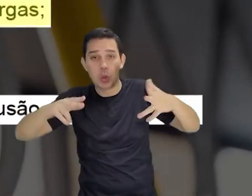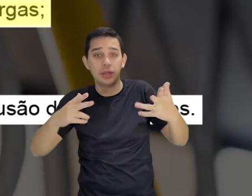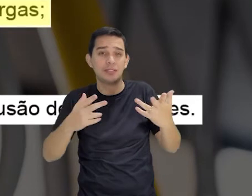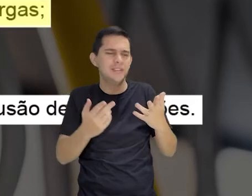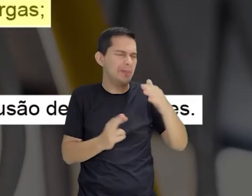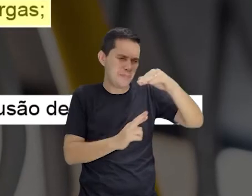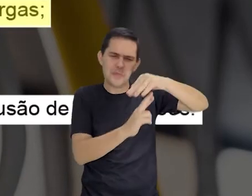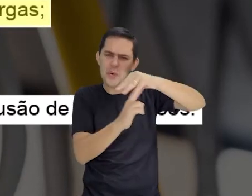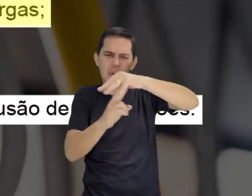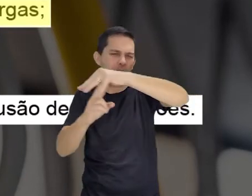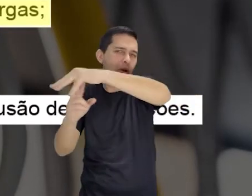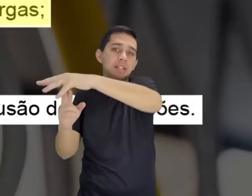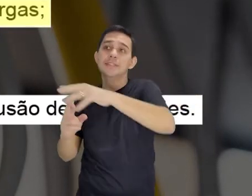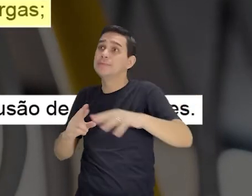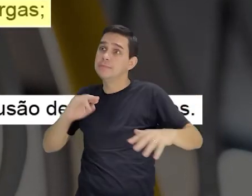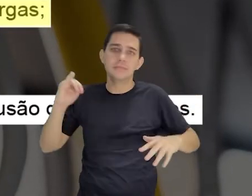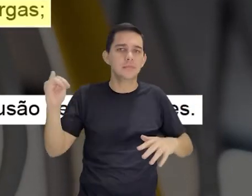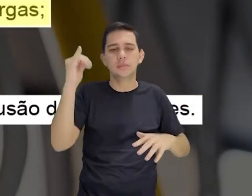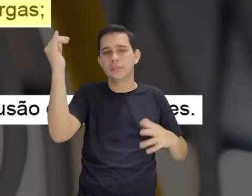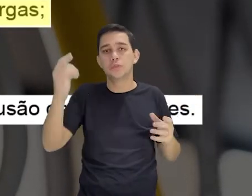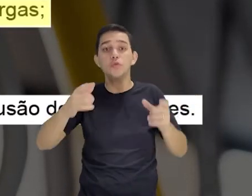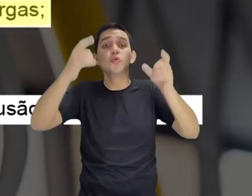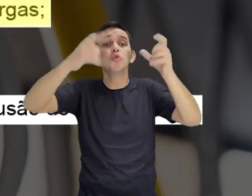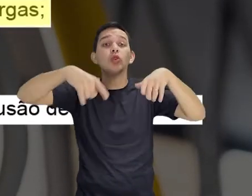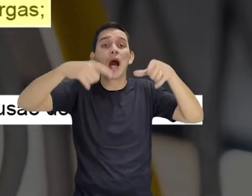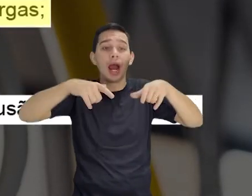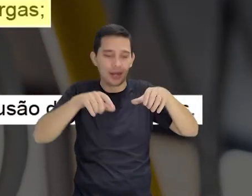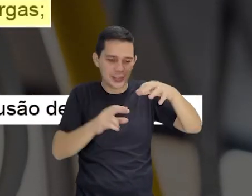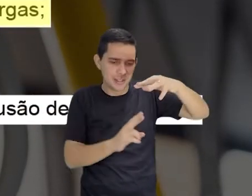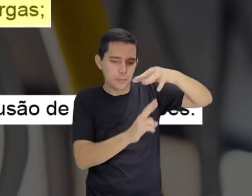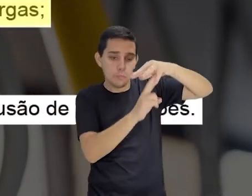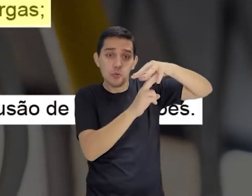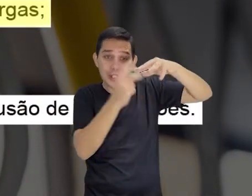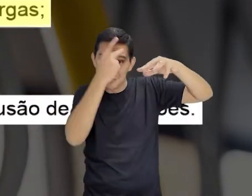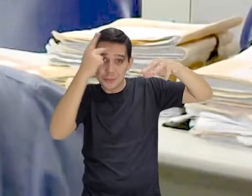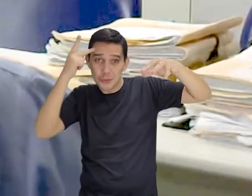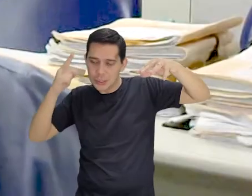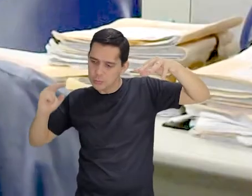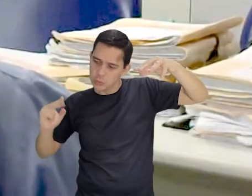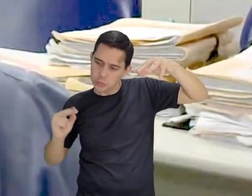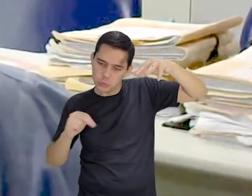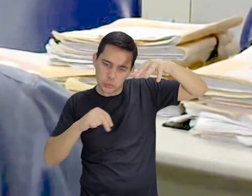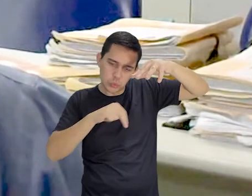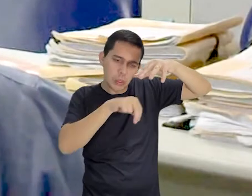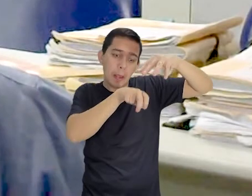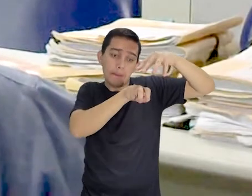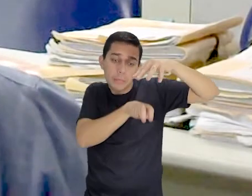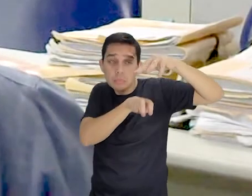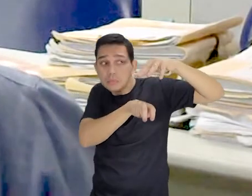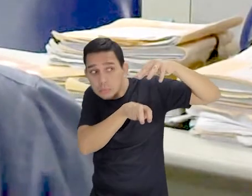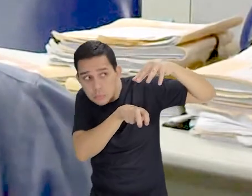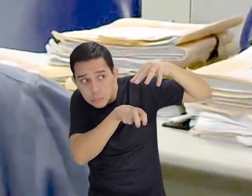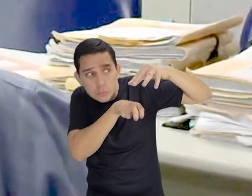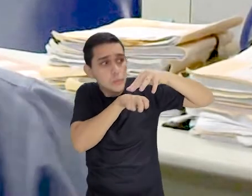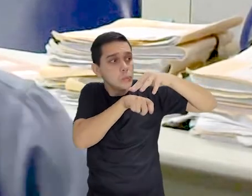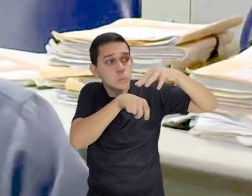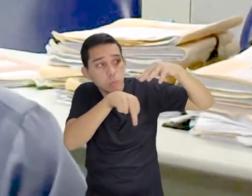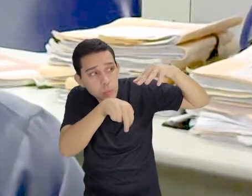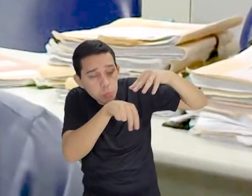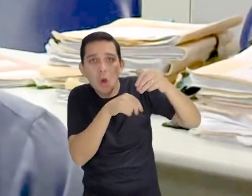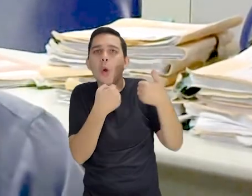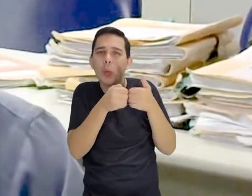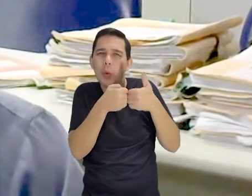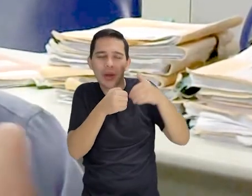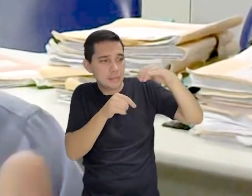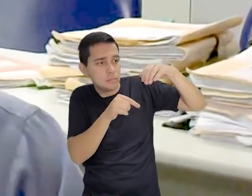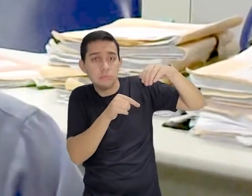ônibus, que é justamente o local onde obrigatoriamente a pessoa tem que se deslocar para aguardar a sua condução. E aí